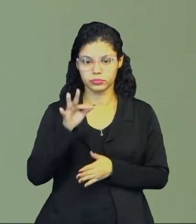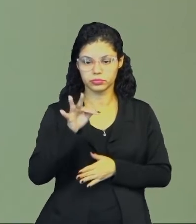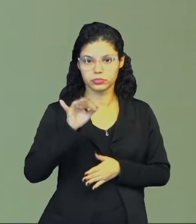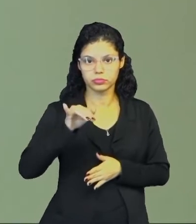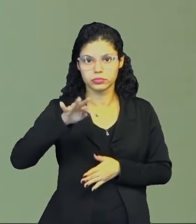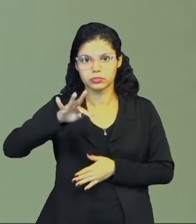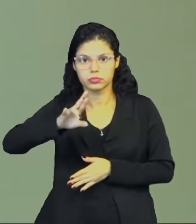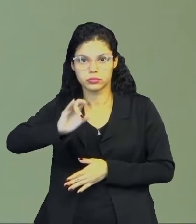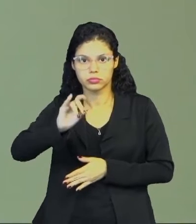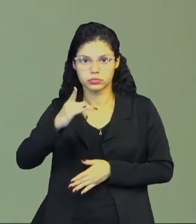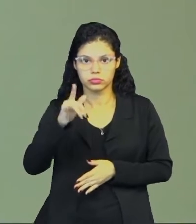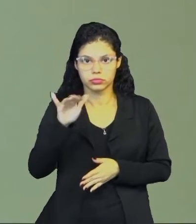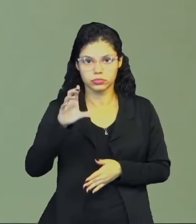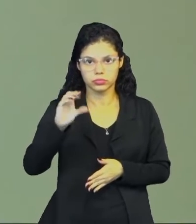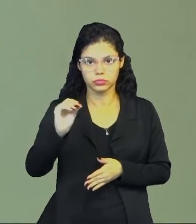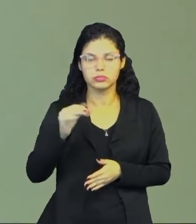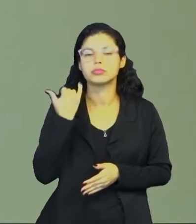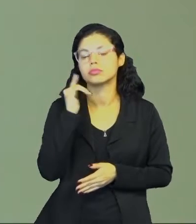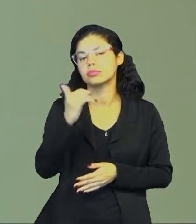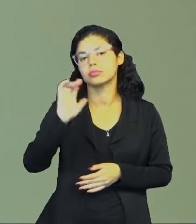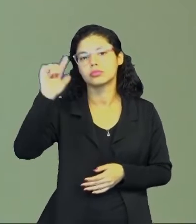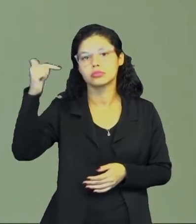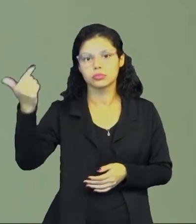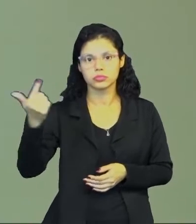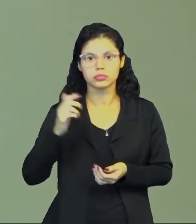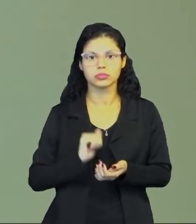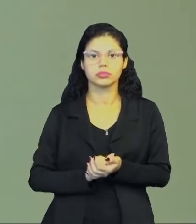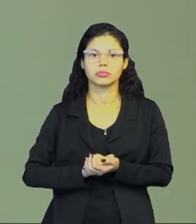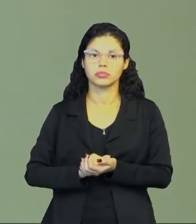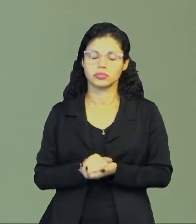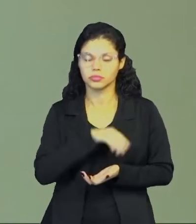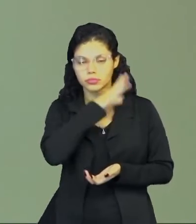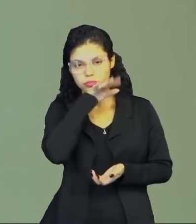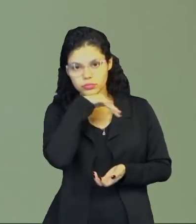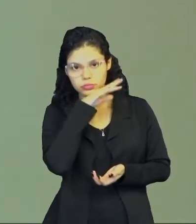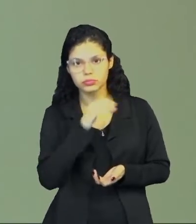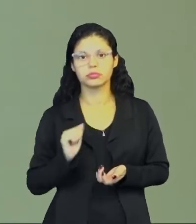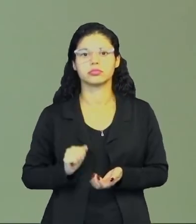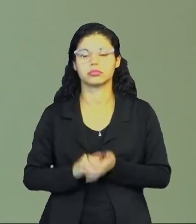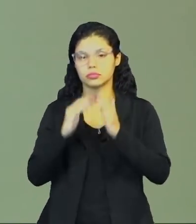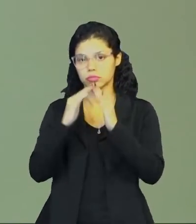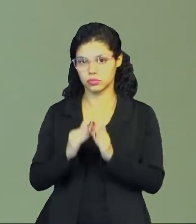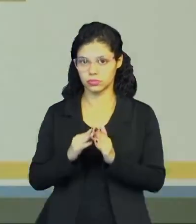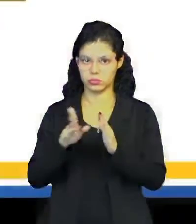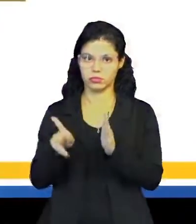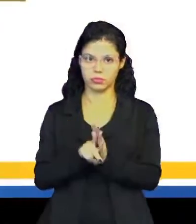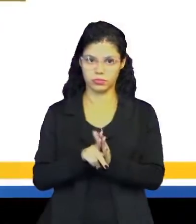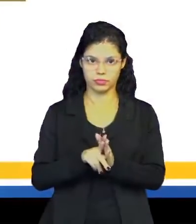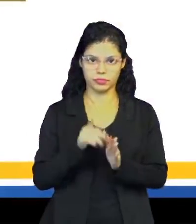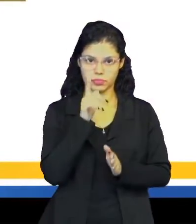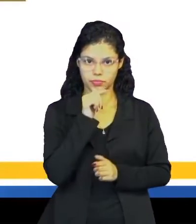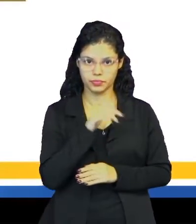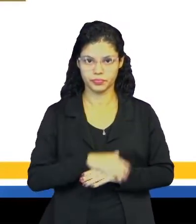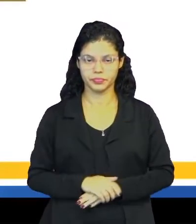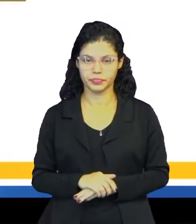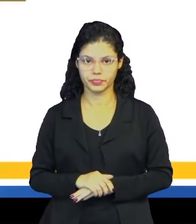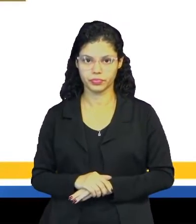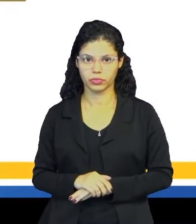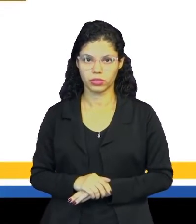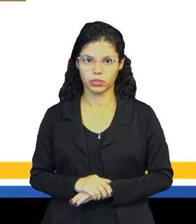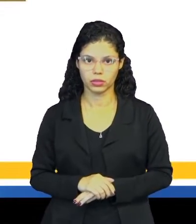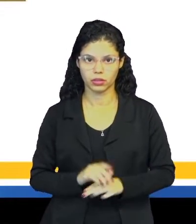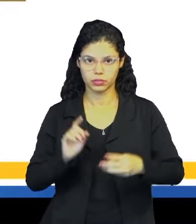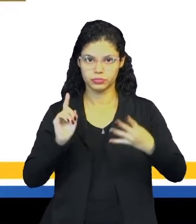fitoplâncton, que fornece energia para o zooplâncton, ou seja, os animais que habitam a água. E temos